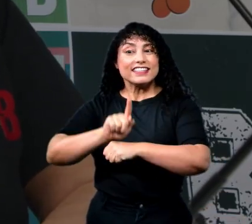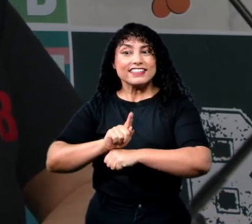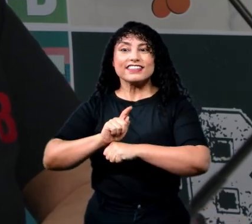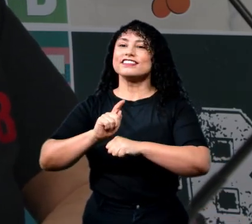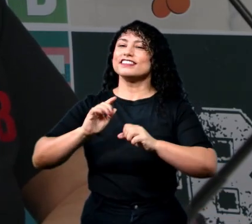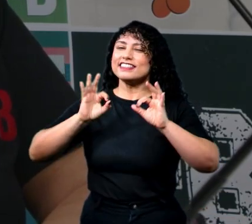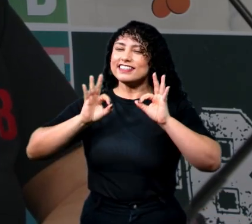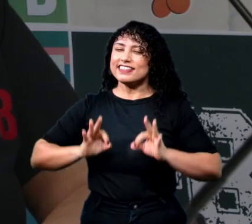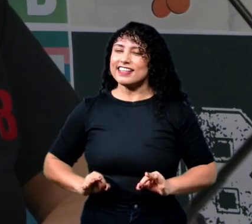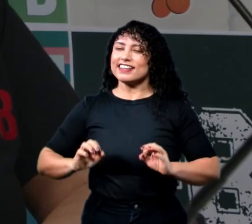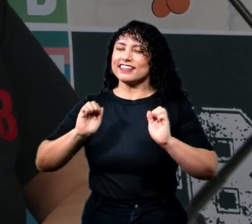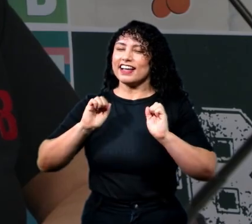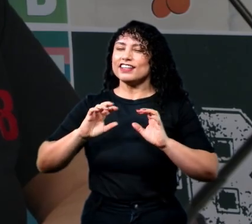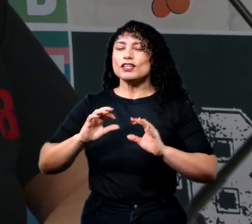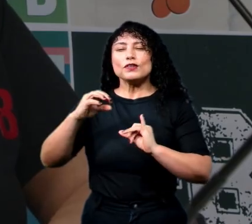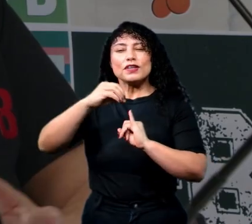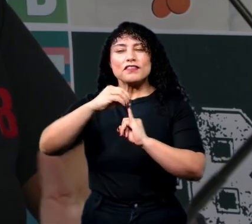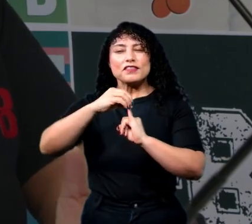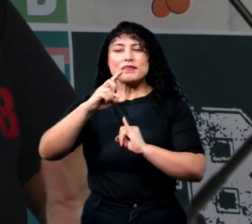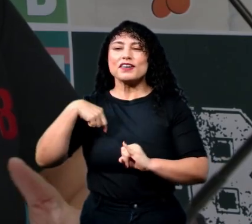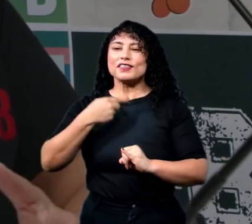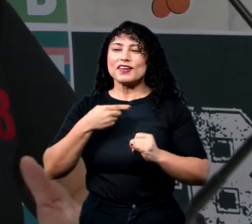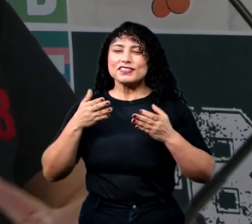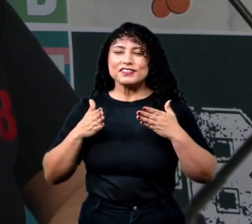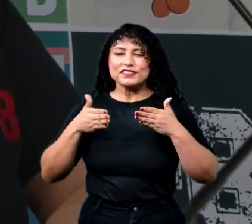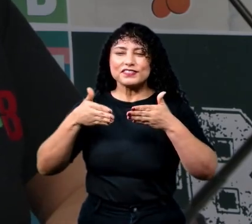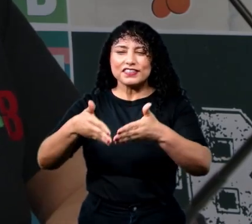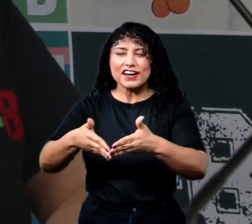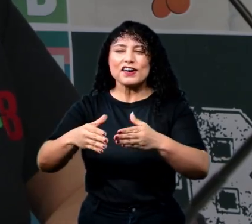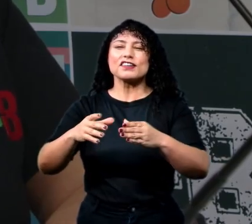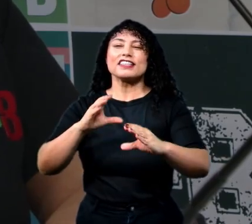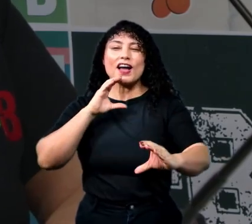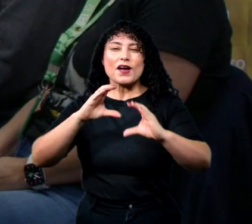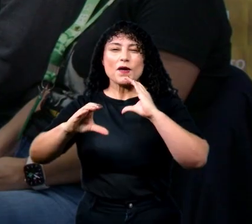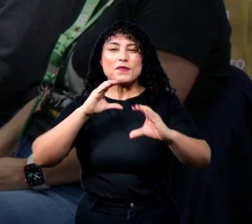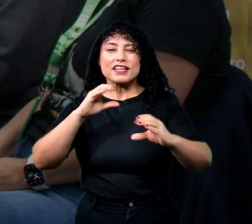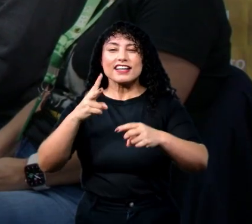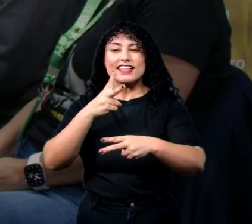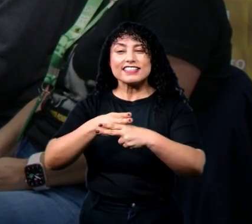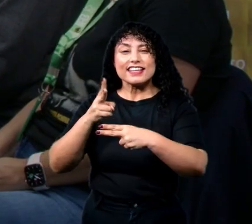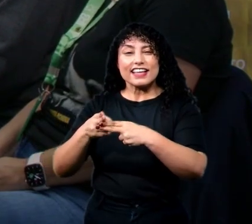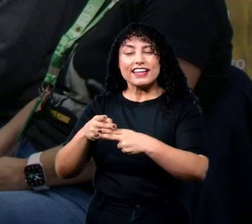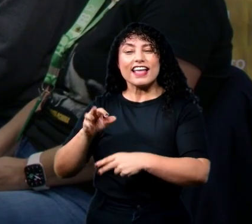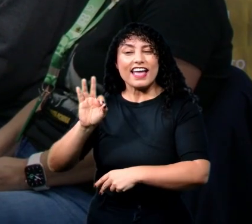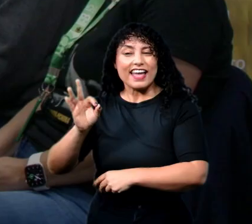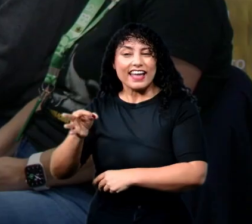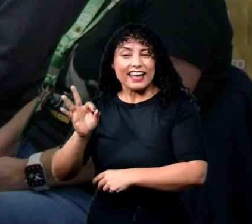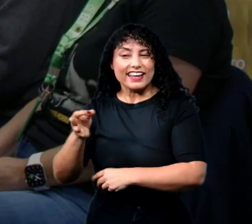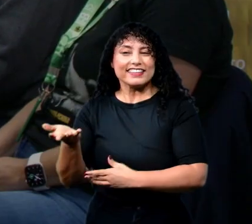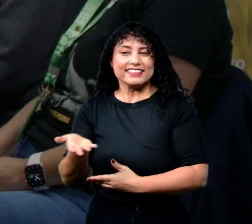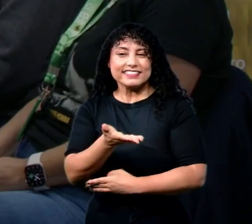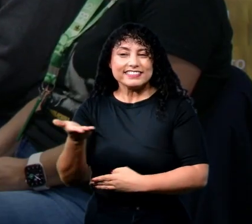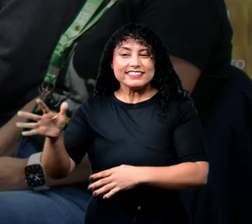do IFB. E o nosso foco aqui também na comunicação com essa série é exatamente esse,